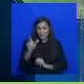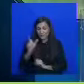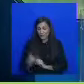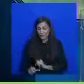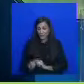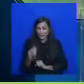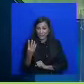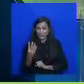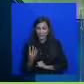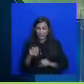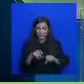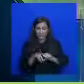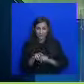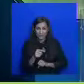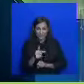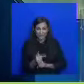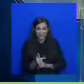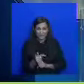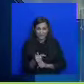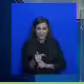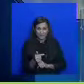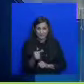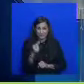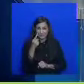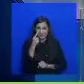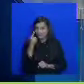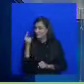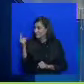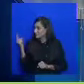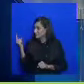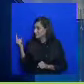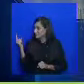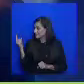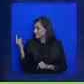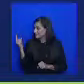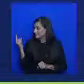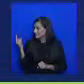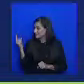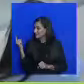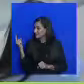coluna 4 do Super 7. Já temos a bola.